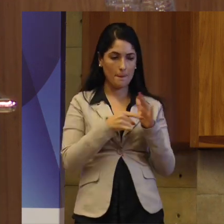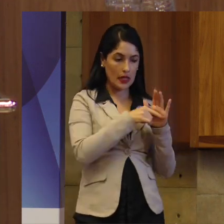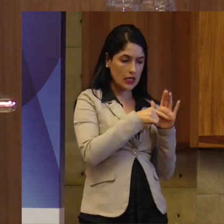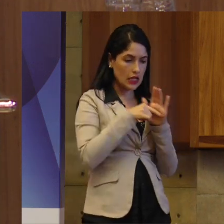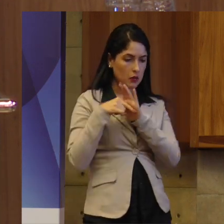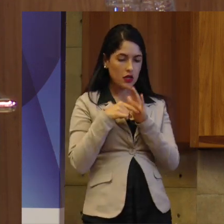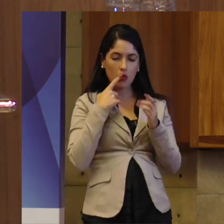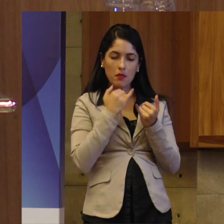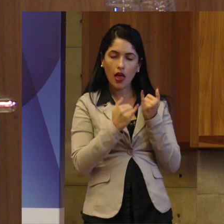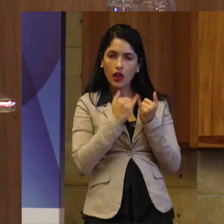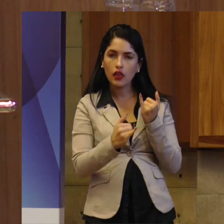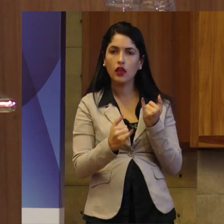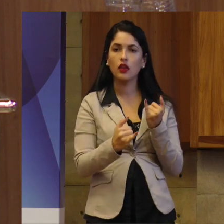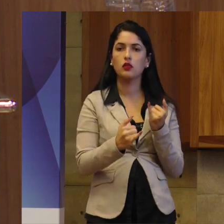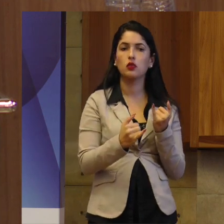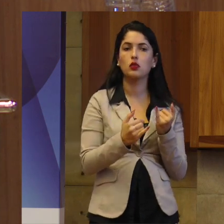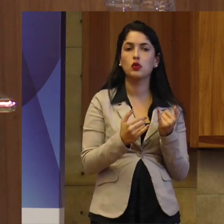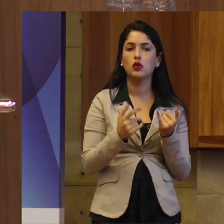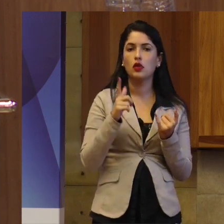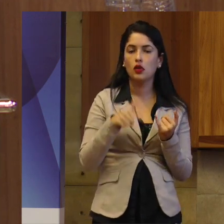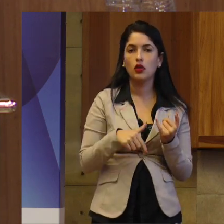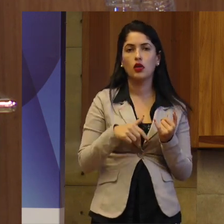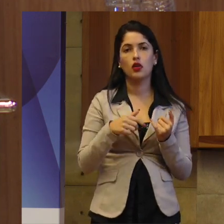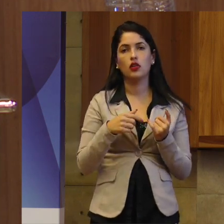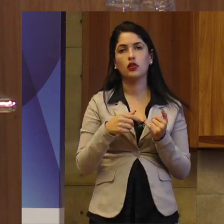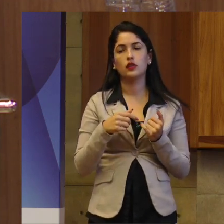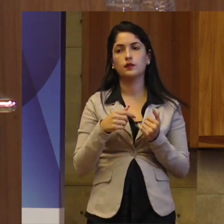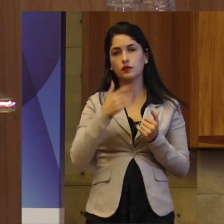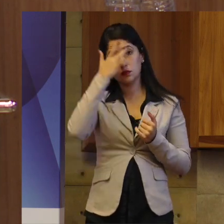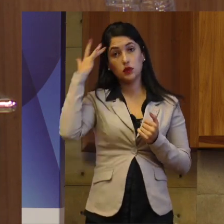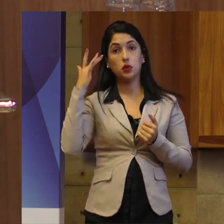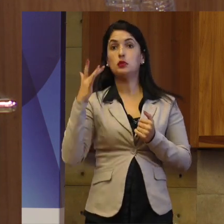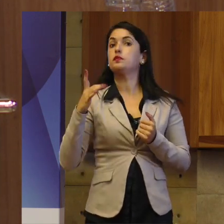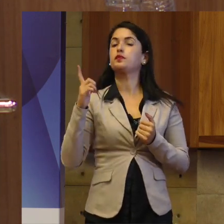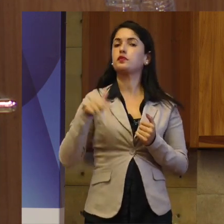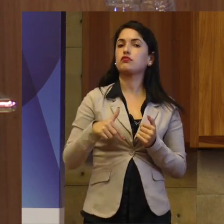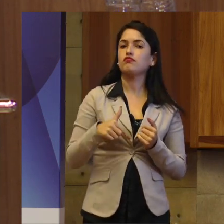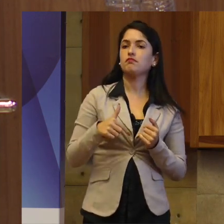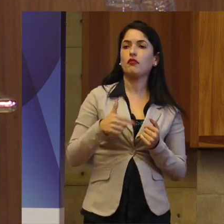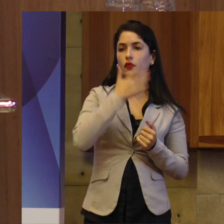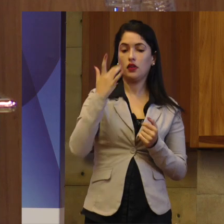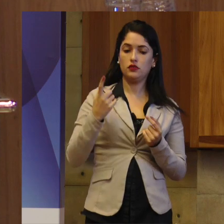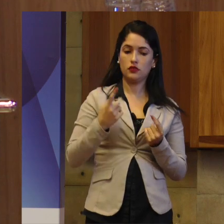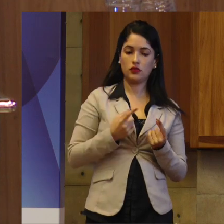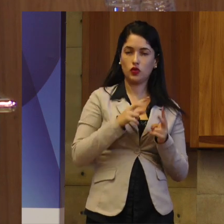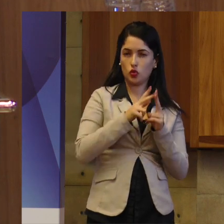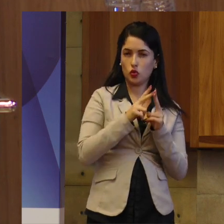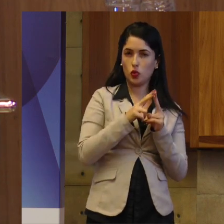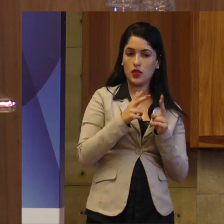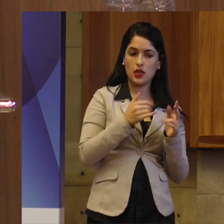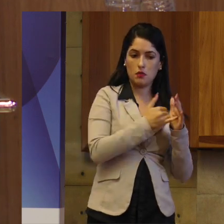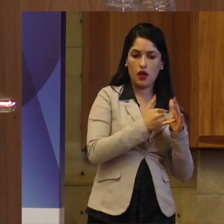são parecidos, tanto com a Manufacturing SA, quanto com a National Science Foundation.